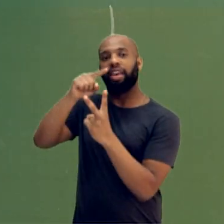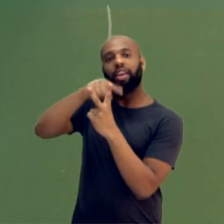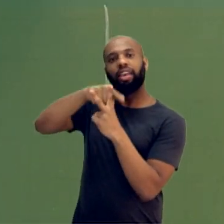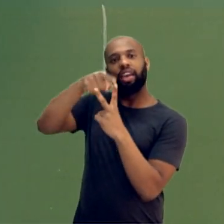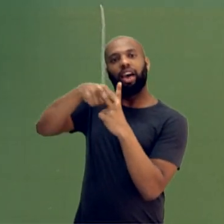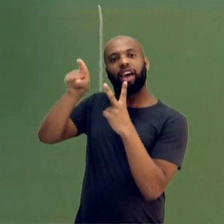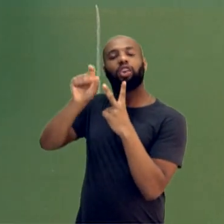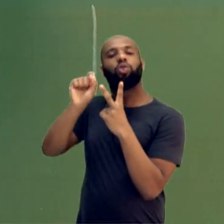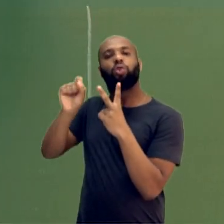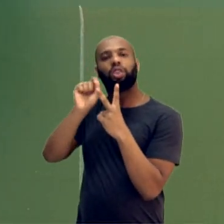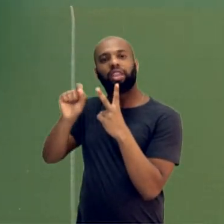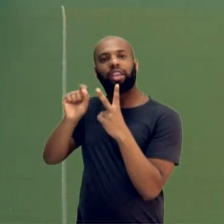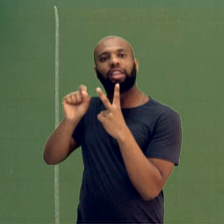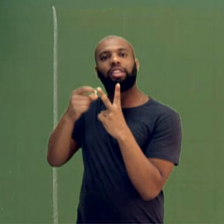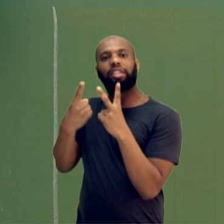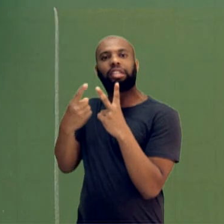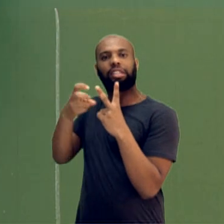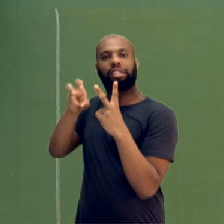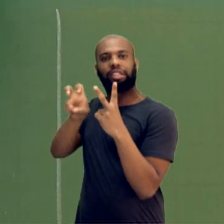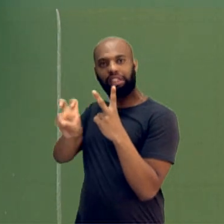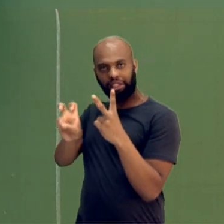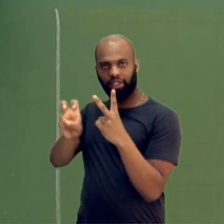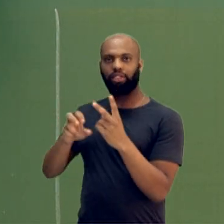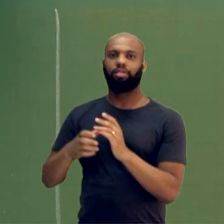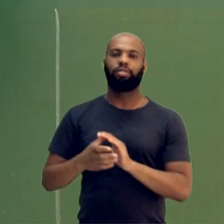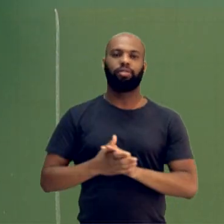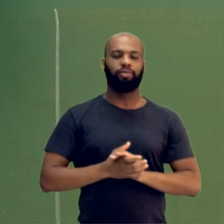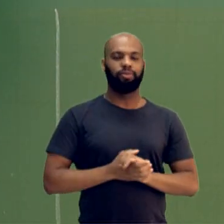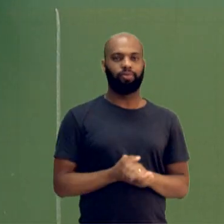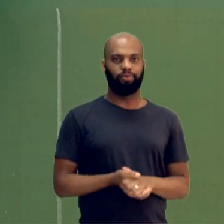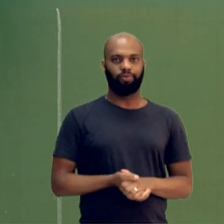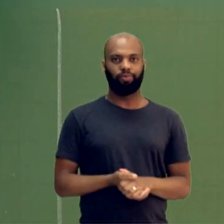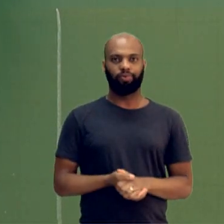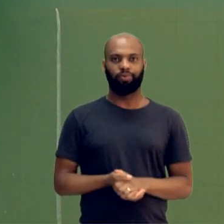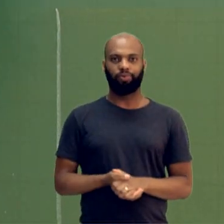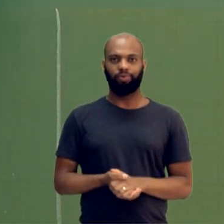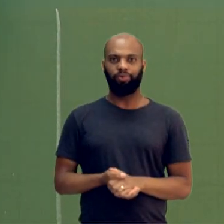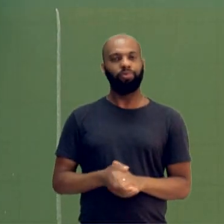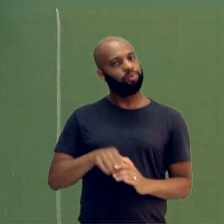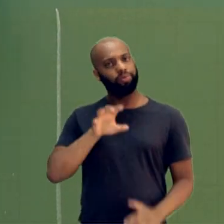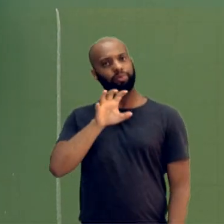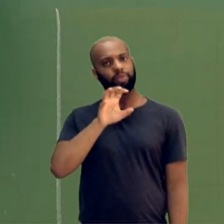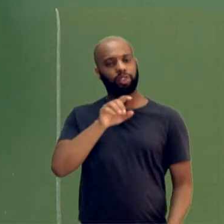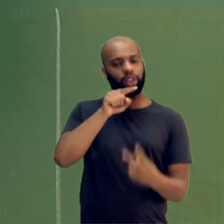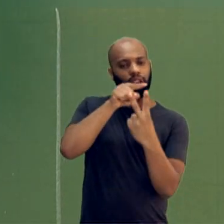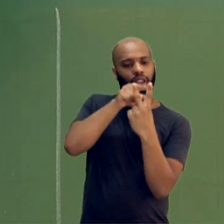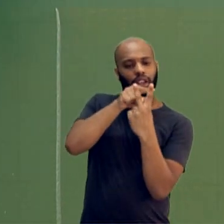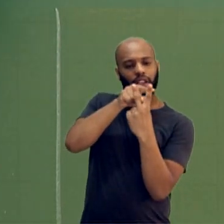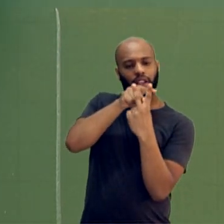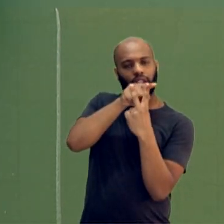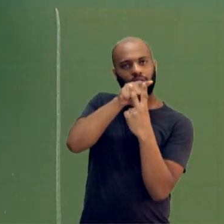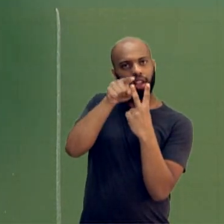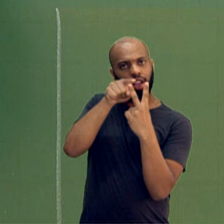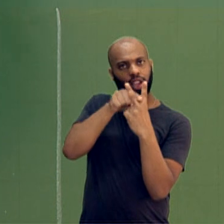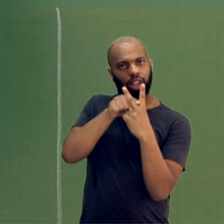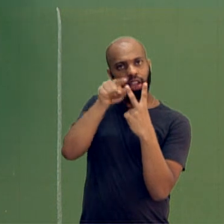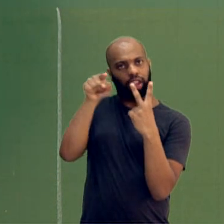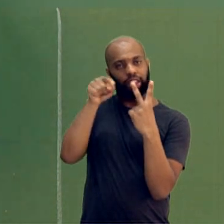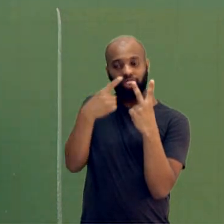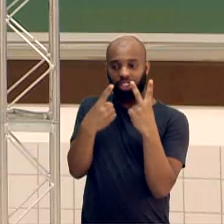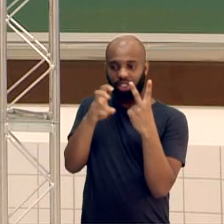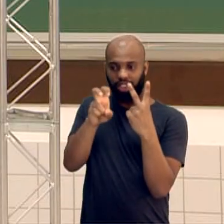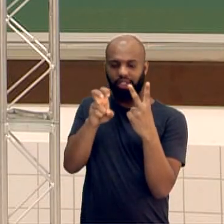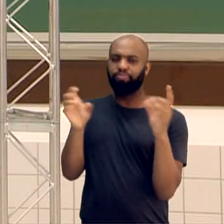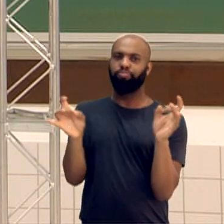ter o quê? A raiz de 15. Isso mesmo, a raiz de 15.